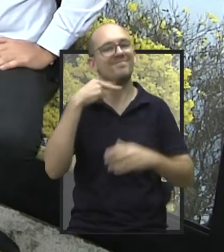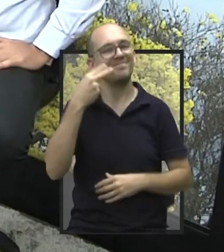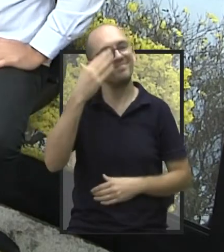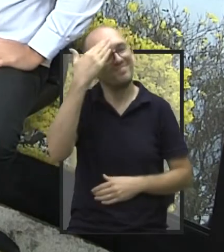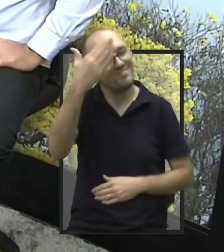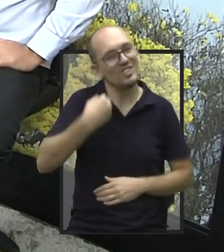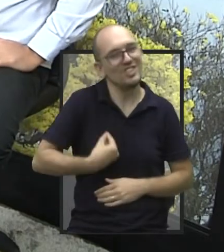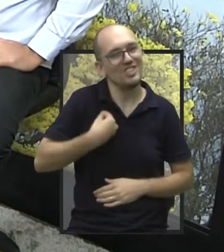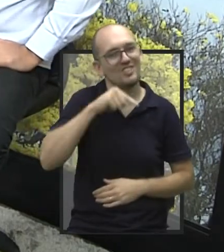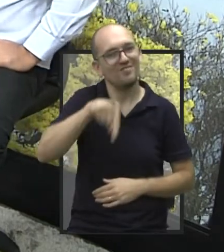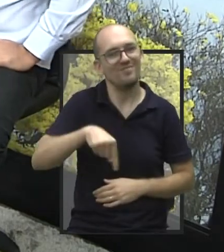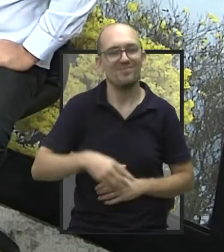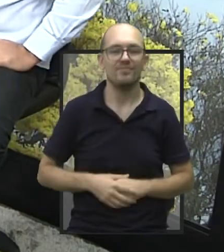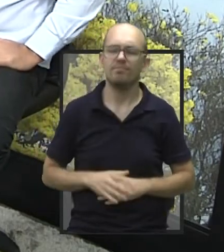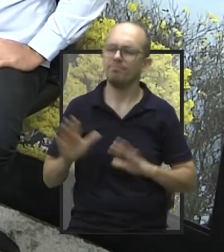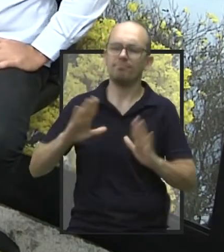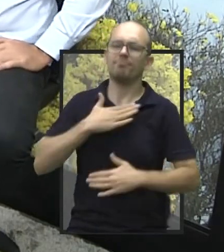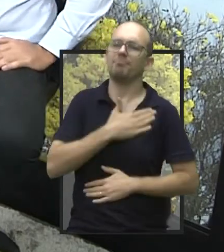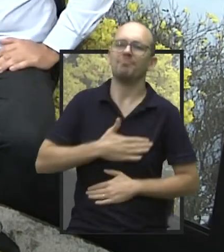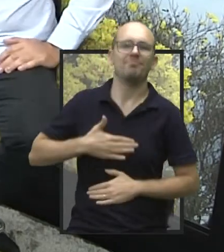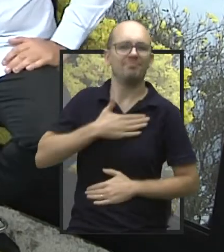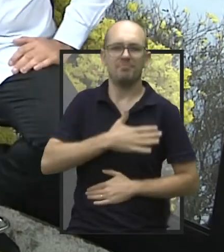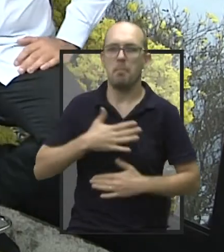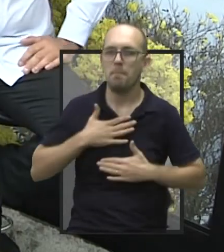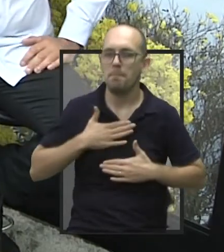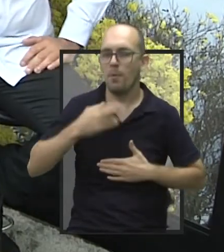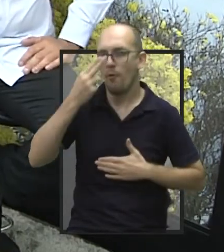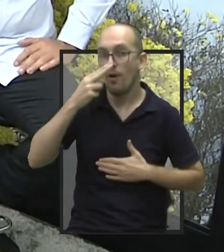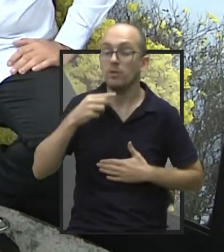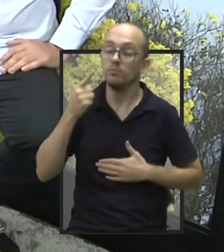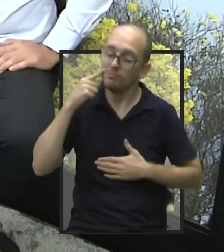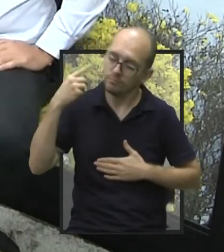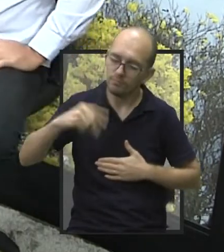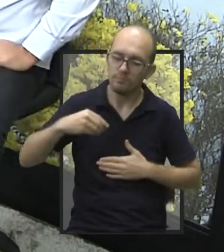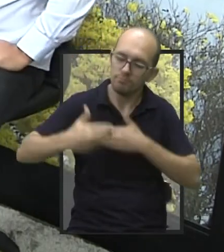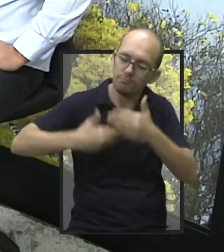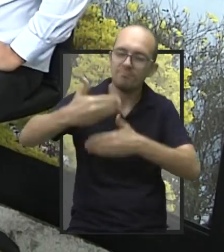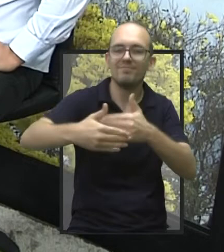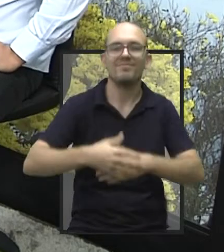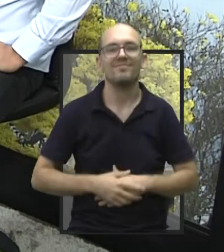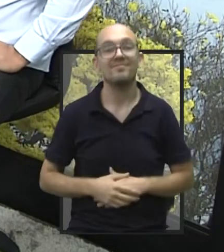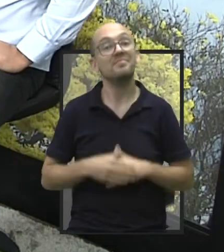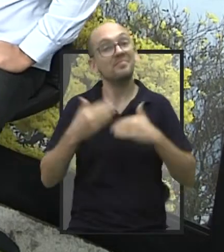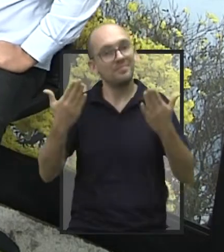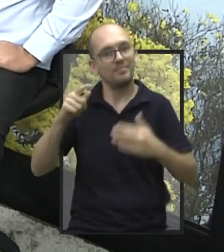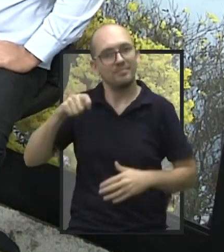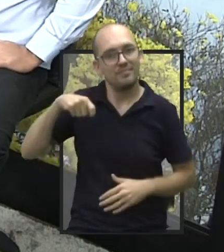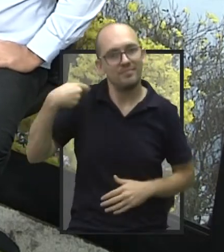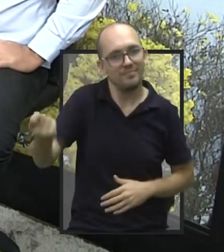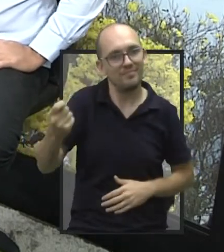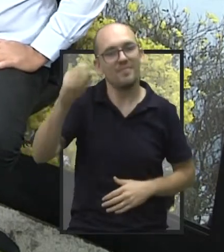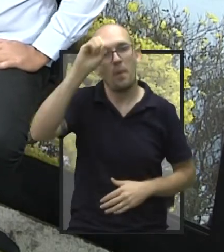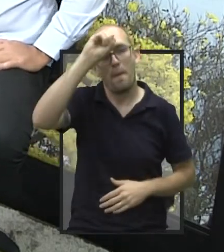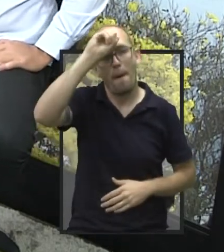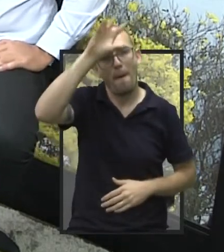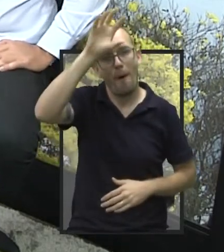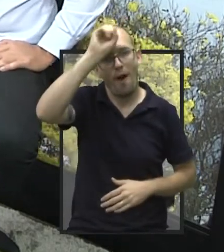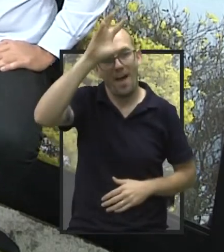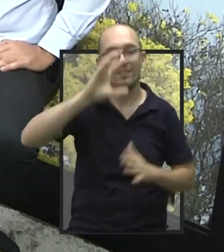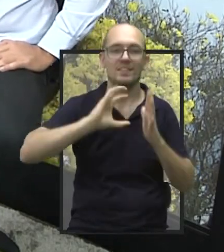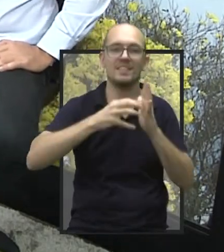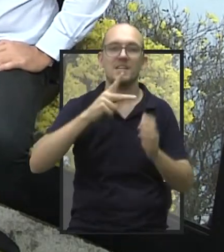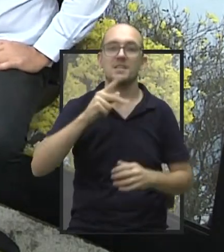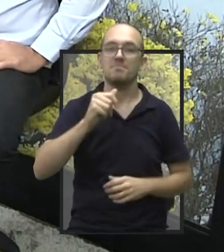presença aqui, viu? Prazer foi meu, Ângelo, e vamos em frente. Esse foi o vereador Luiz Maurílio Moretti,